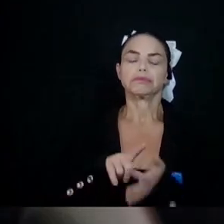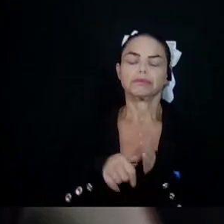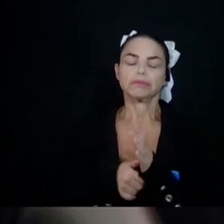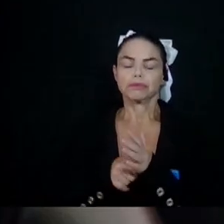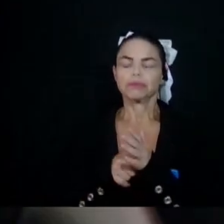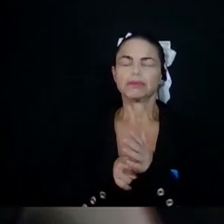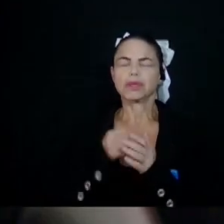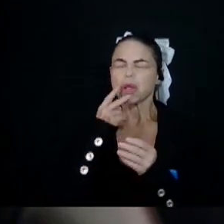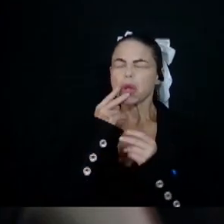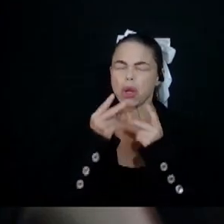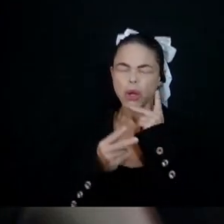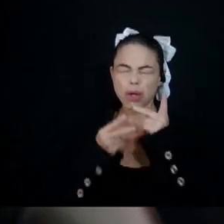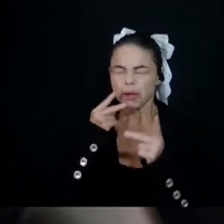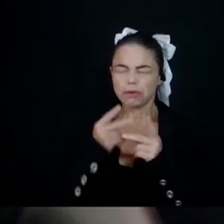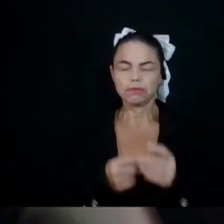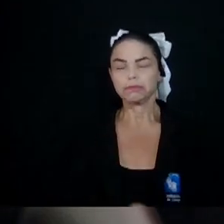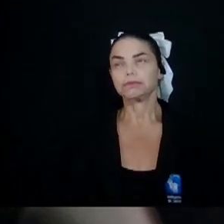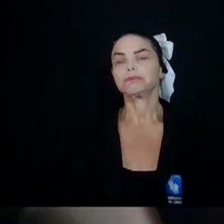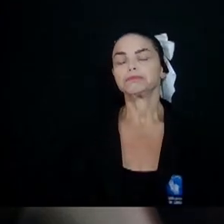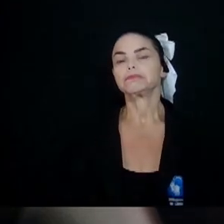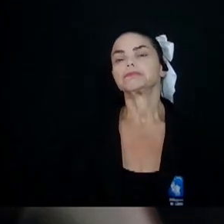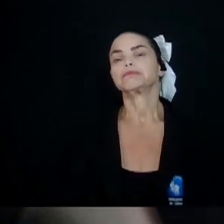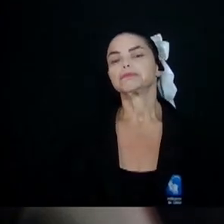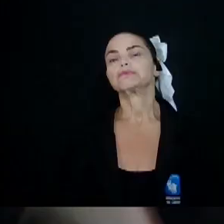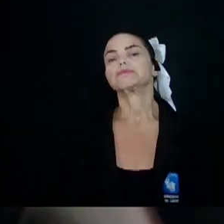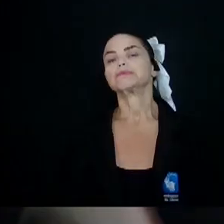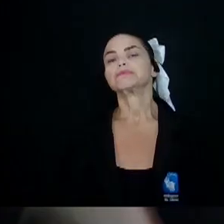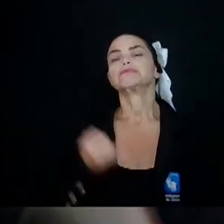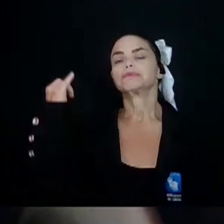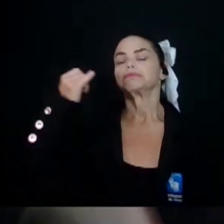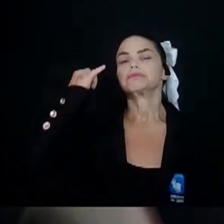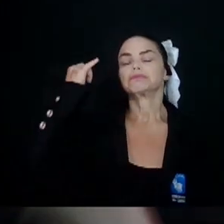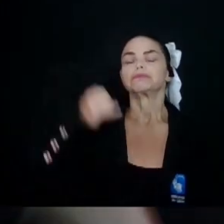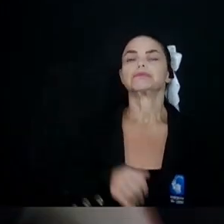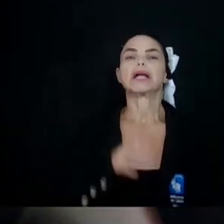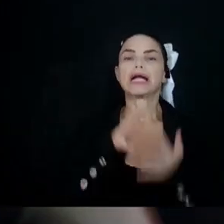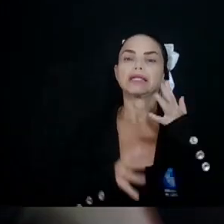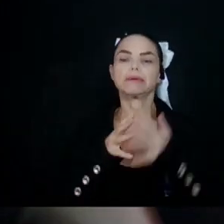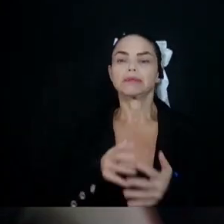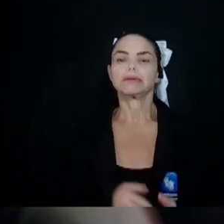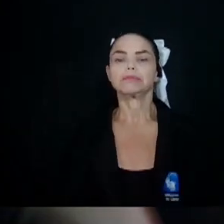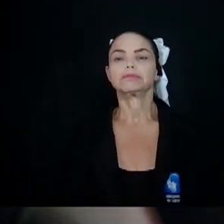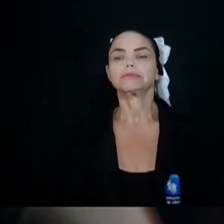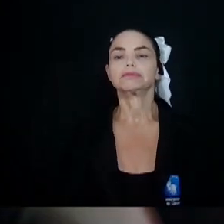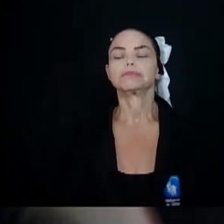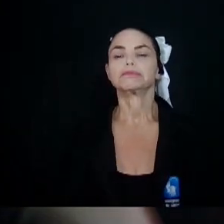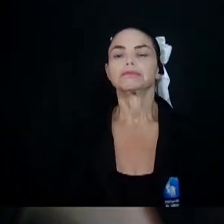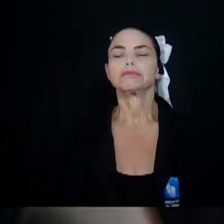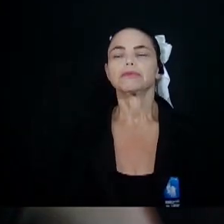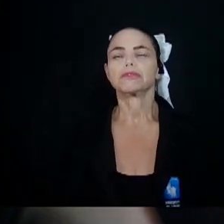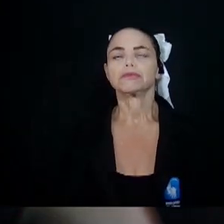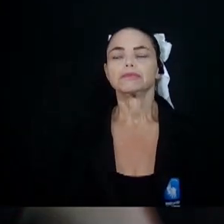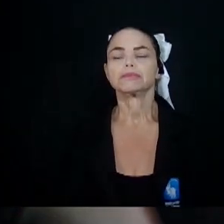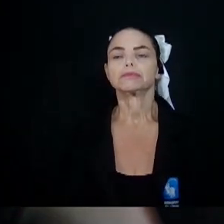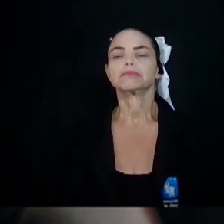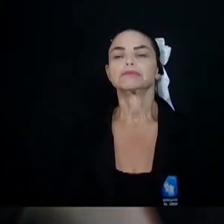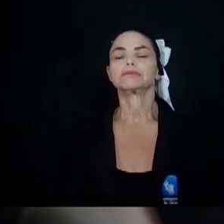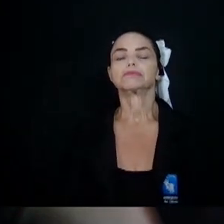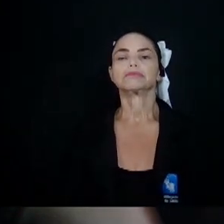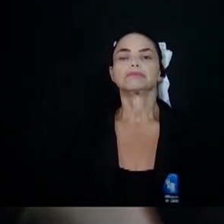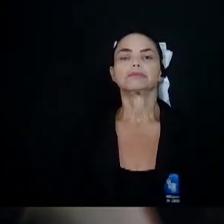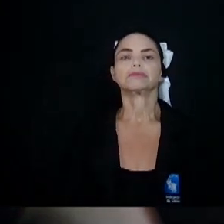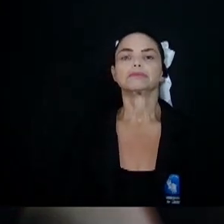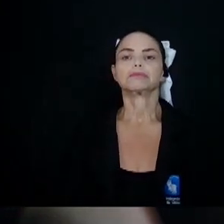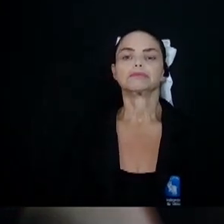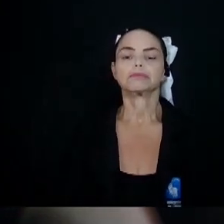né? Então, isso é muito importante. A disciplina, a resiliência, então dificilmente as